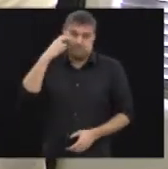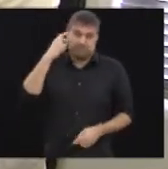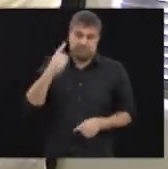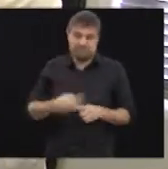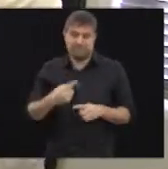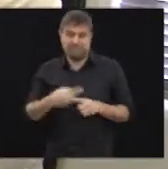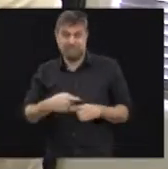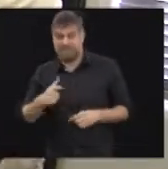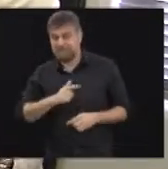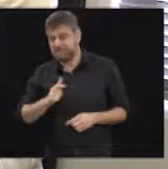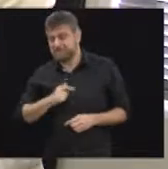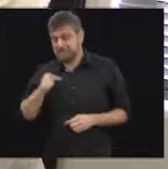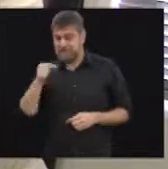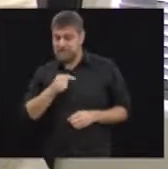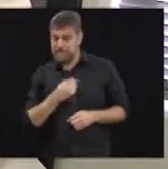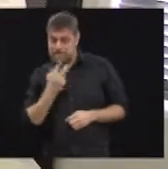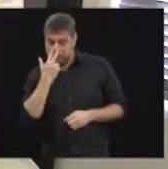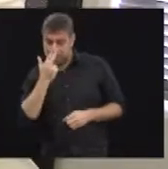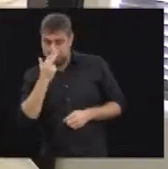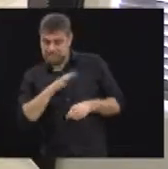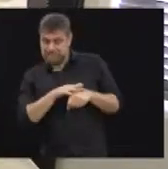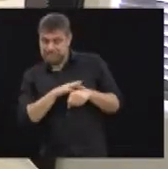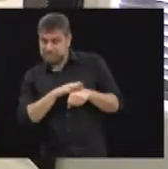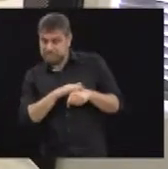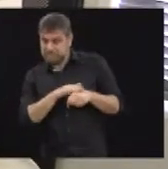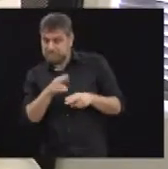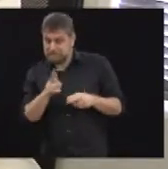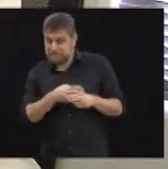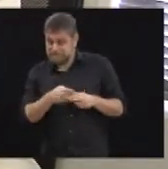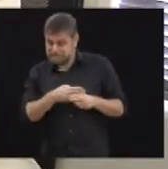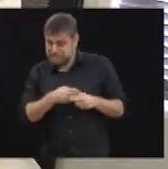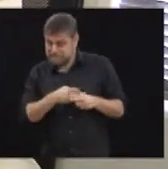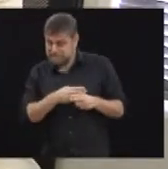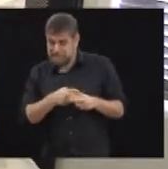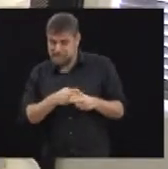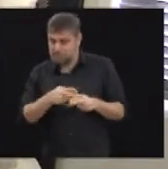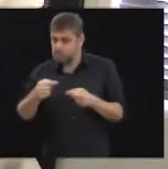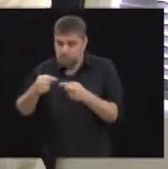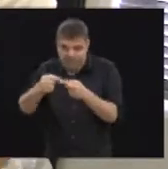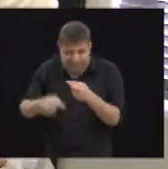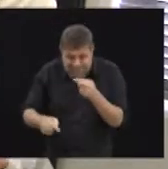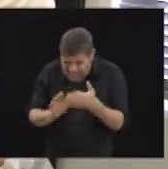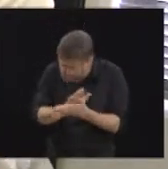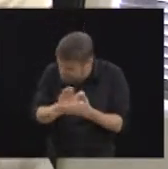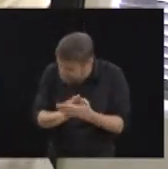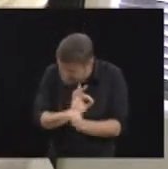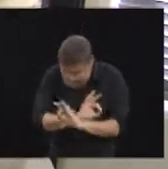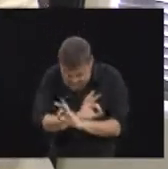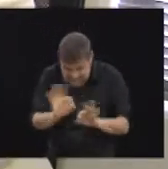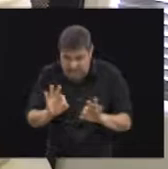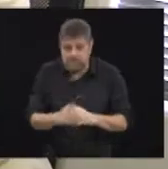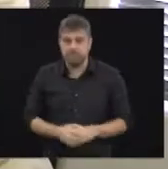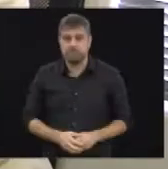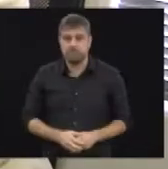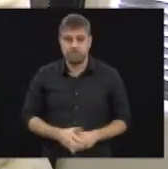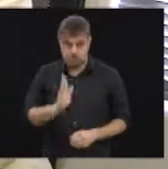porque ficam estigmatizadas que possa ter a ver com doença venérea e não. Então,